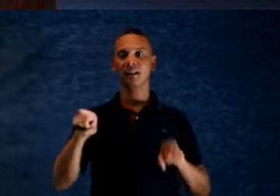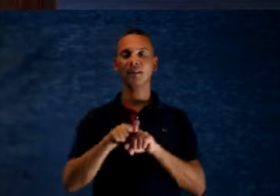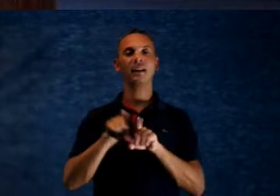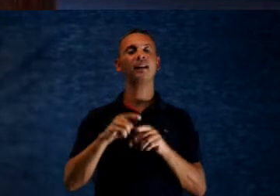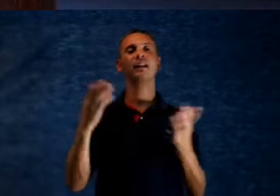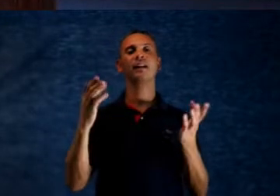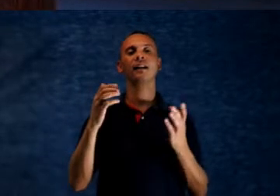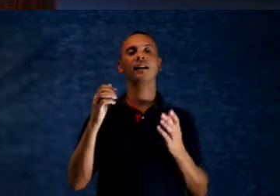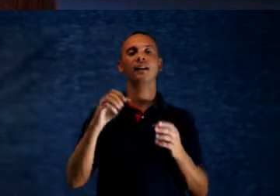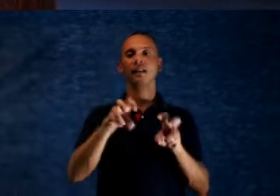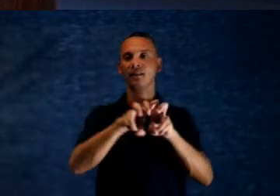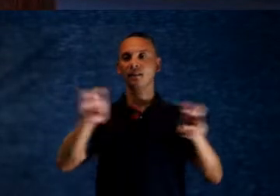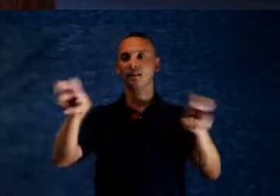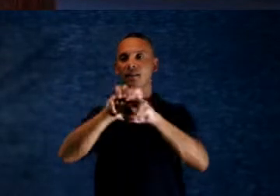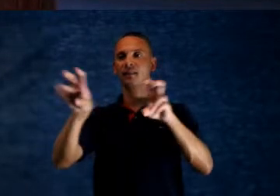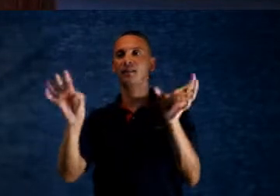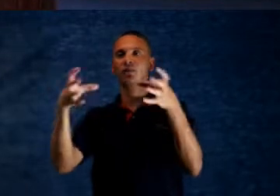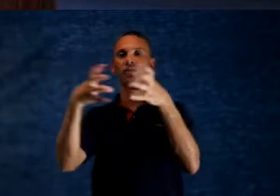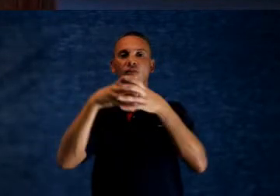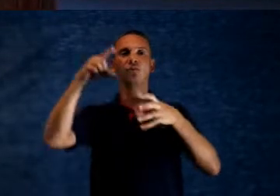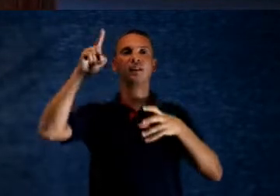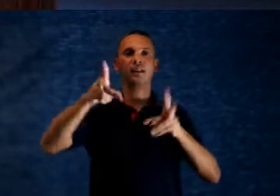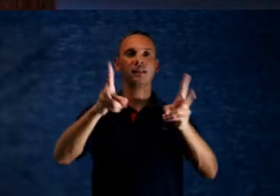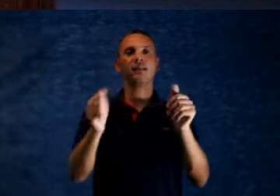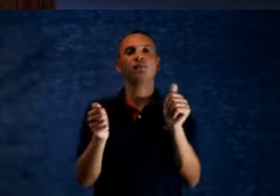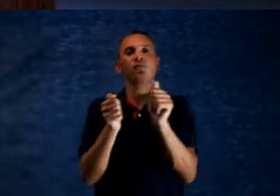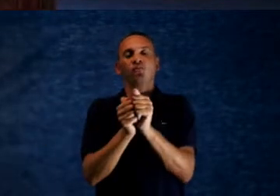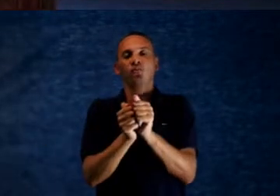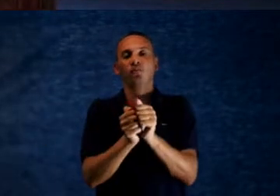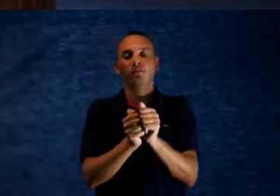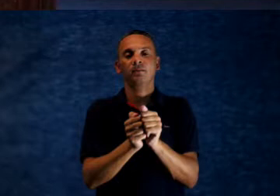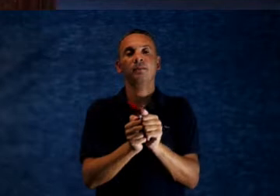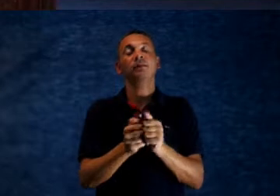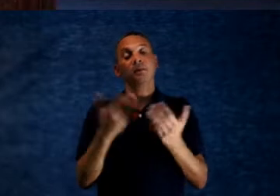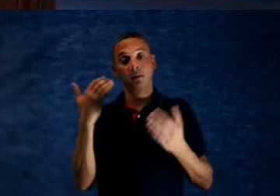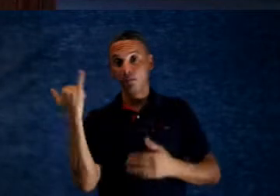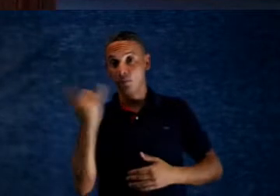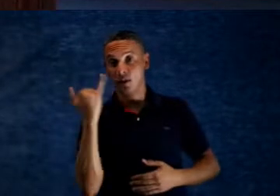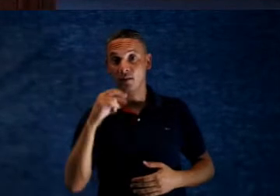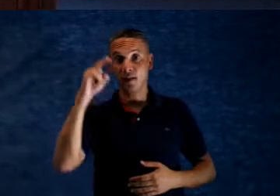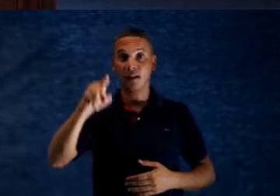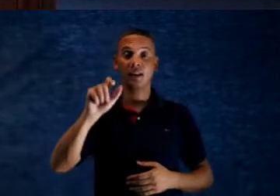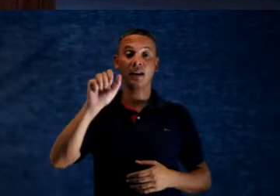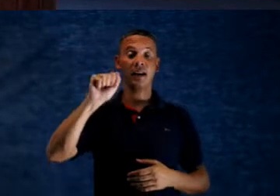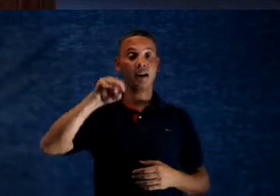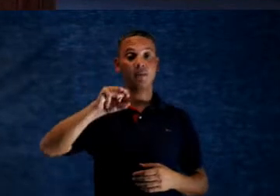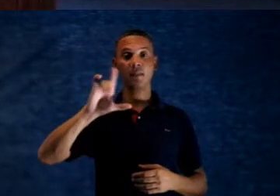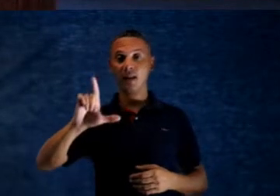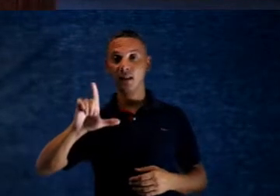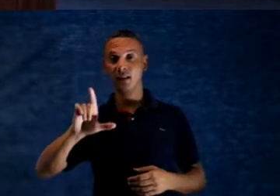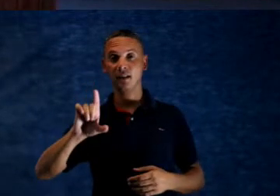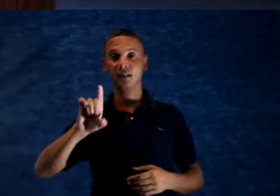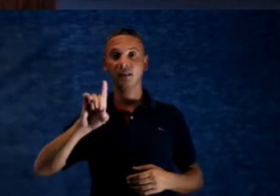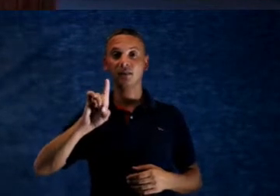que devem se congregar sempre em solidariedade. Eu faço votos para que a